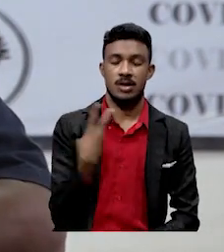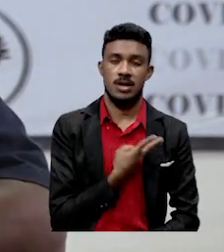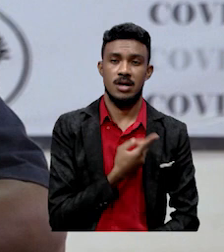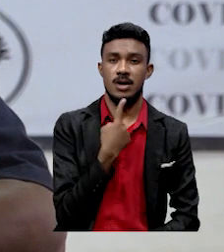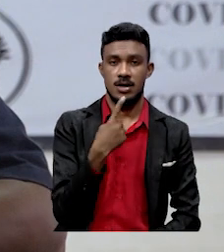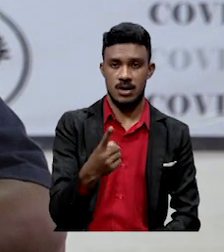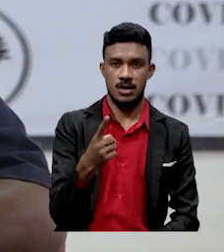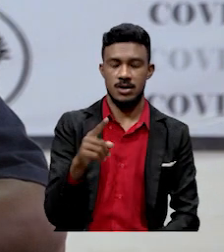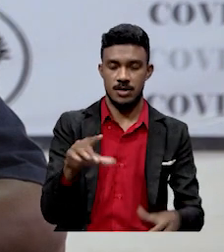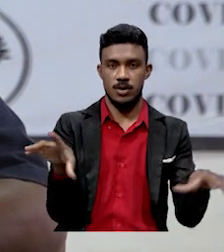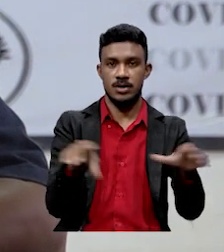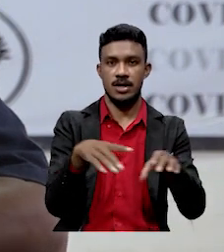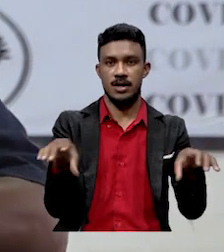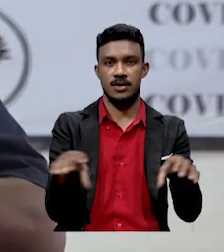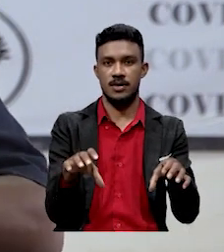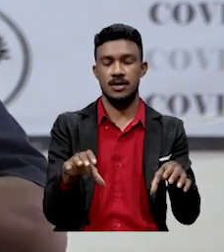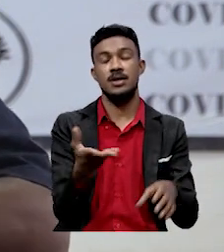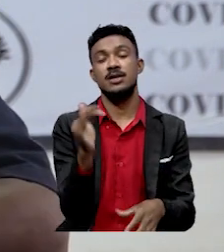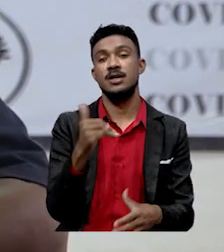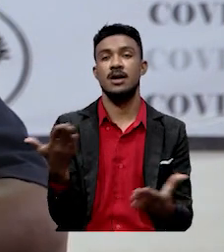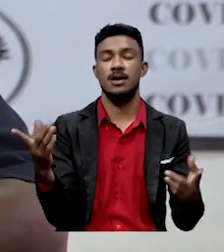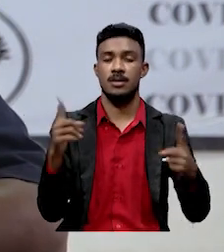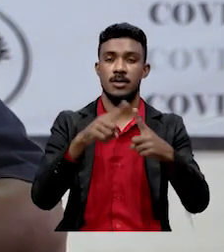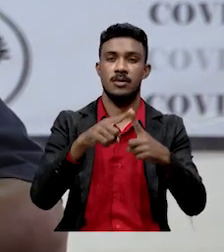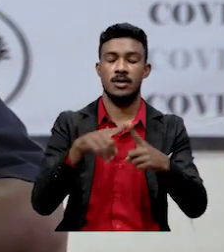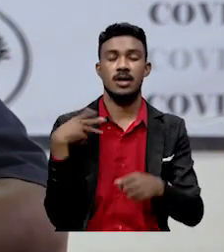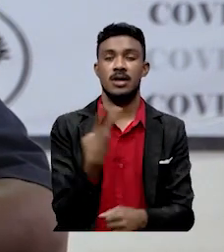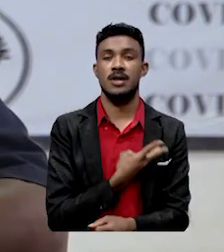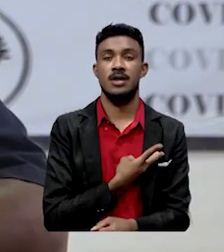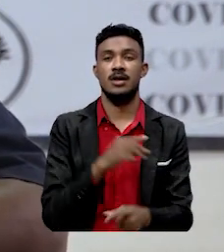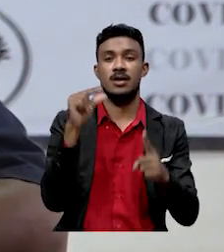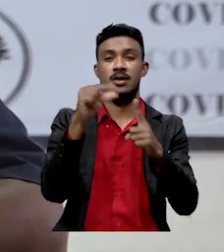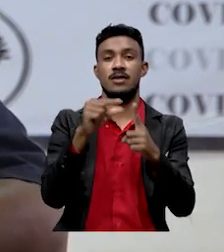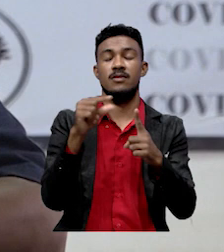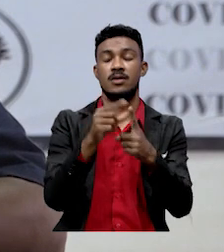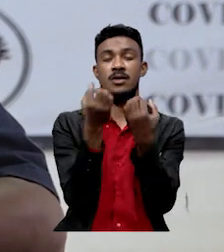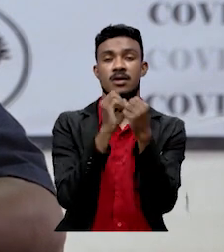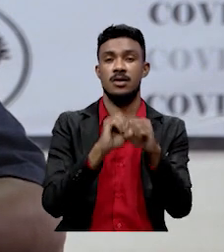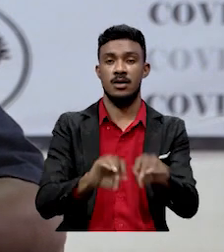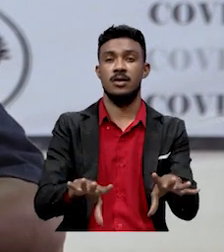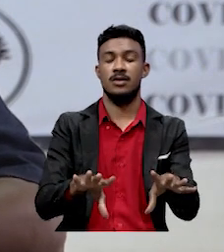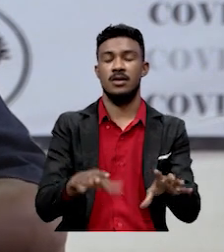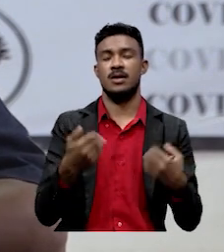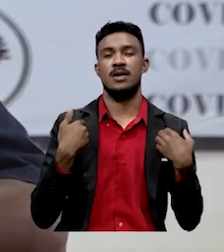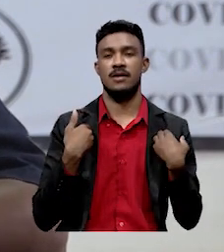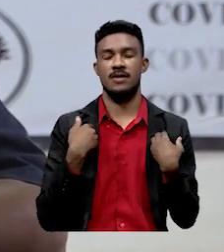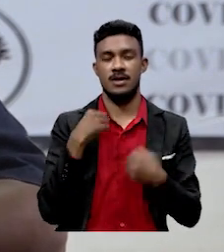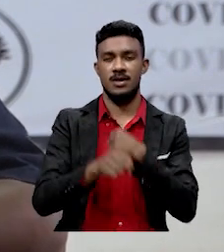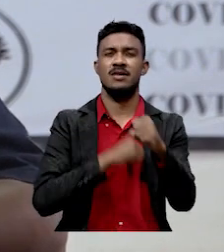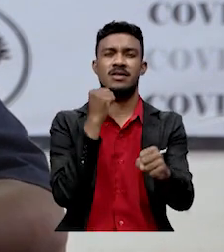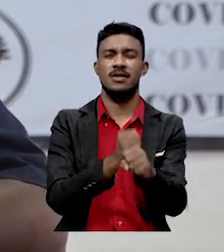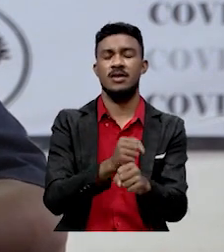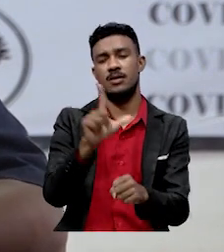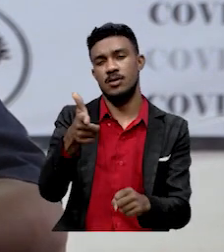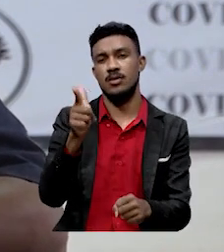projeto ga sirenwe wahi ita ujetni telepon li fulahun acontece durante tinaron